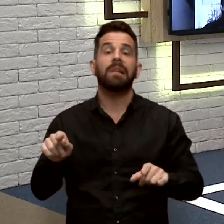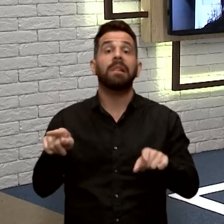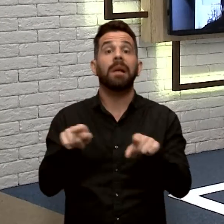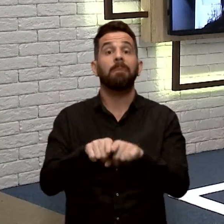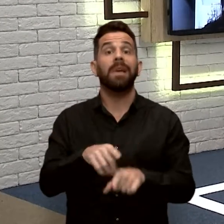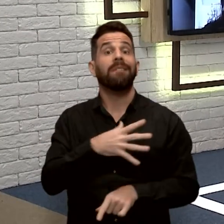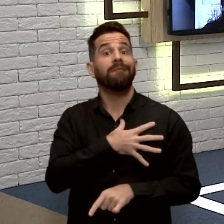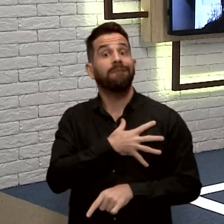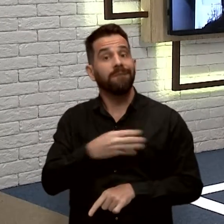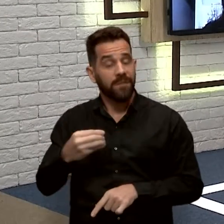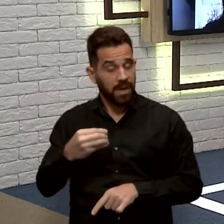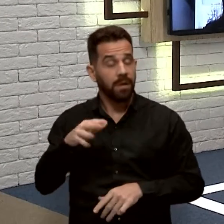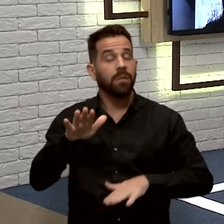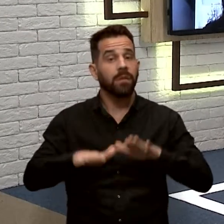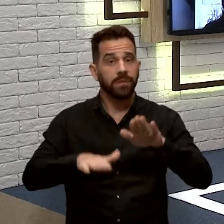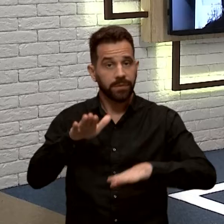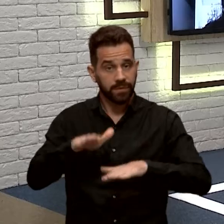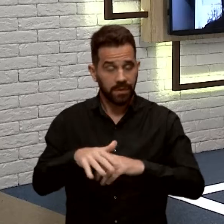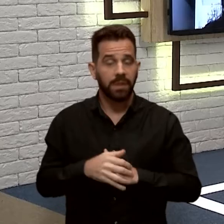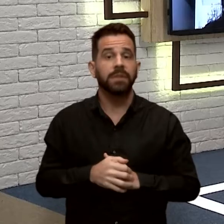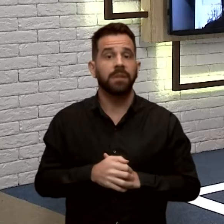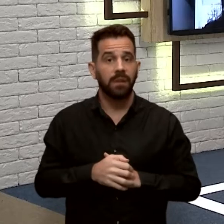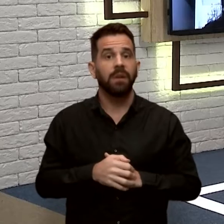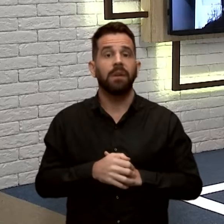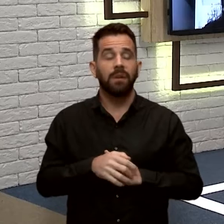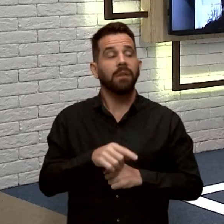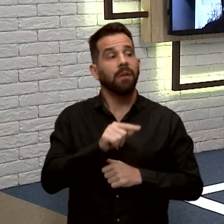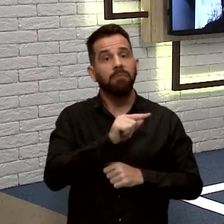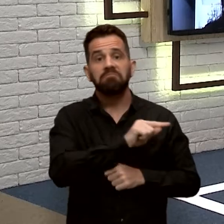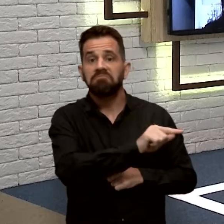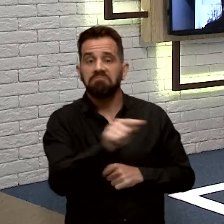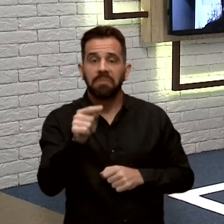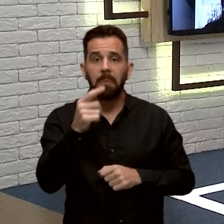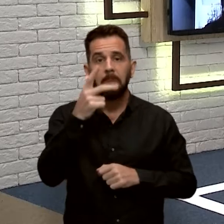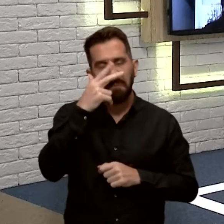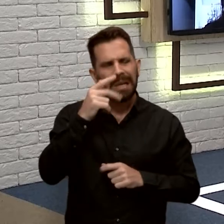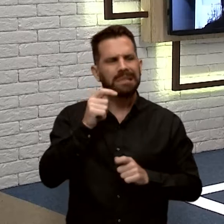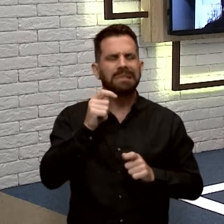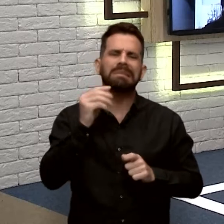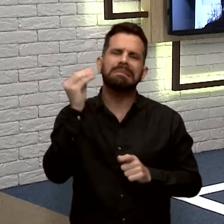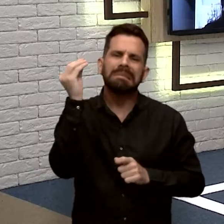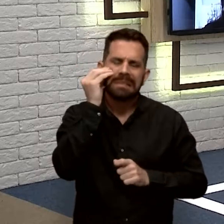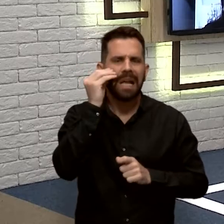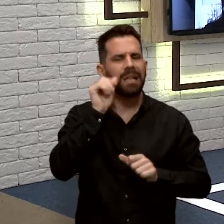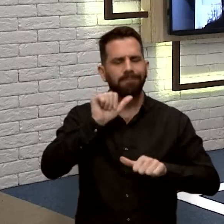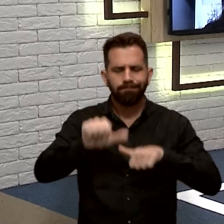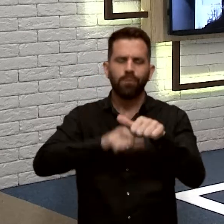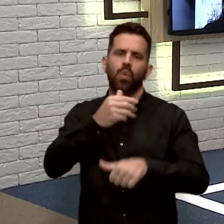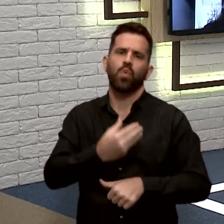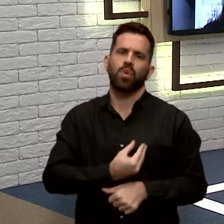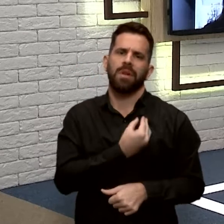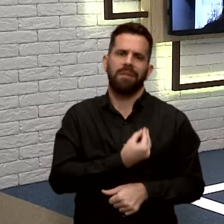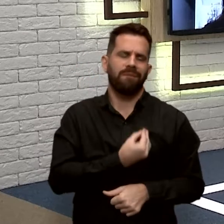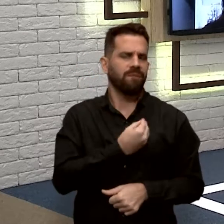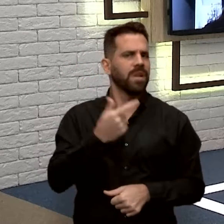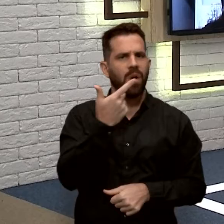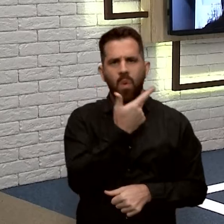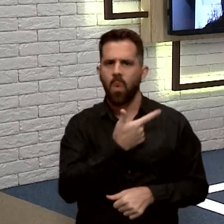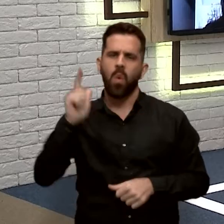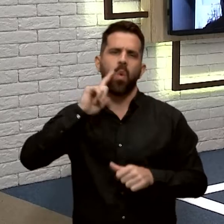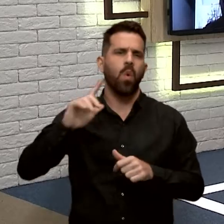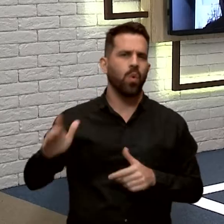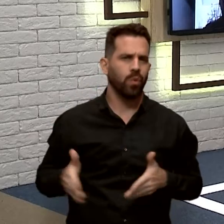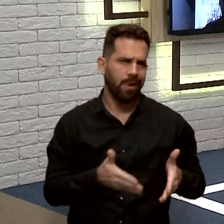eles tentam se ver em caminhos diferentes, e cantam, geralmente, esses